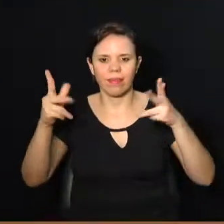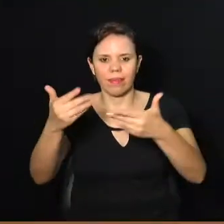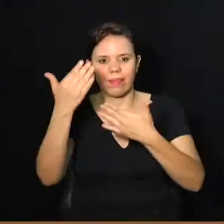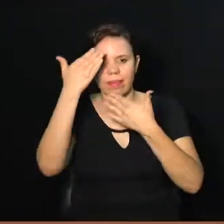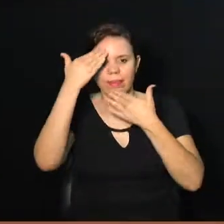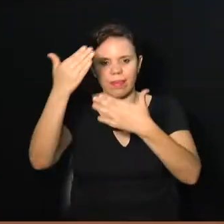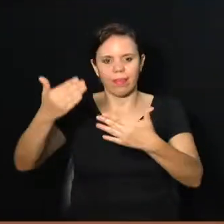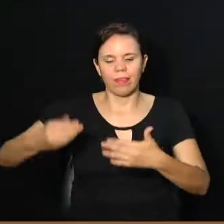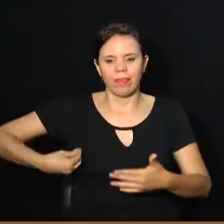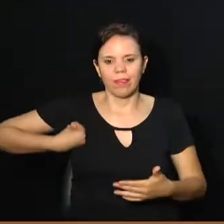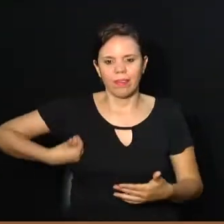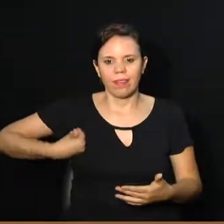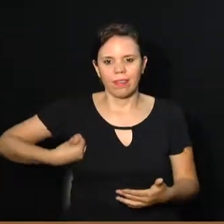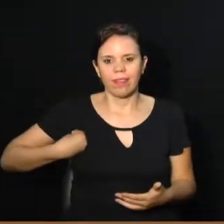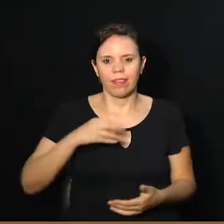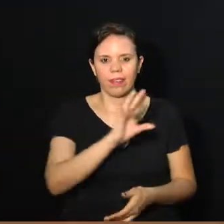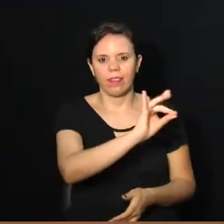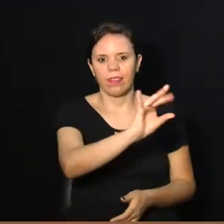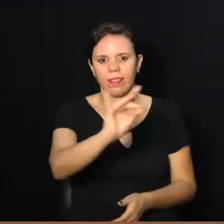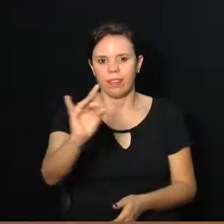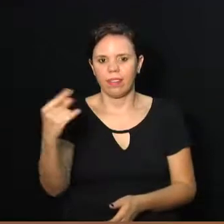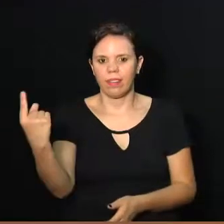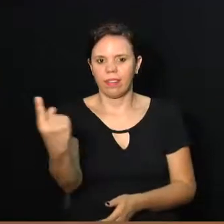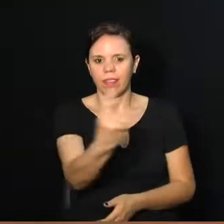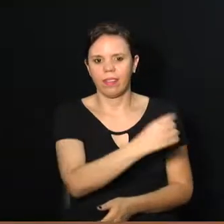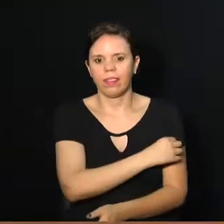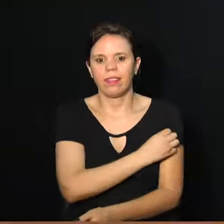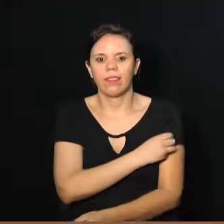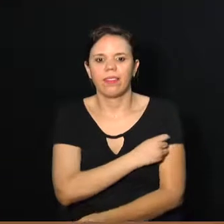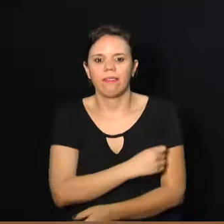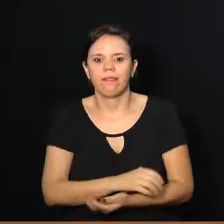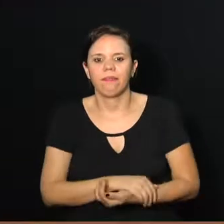pela presença de cada um de vocês.